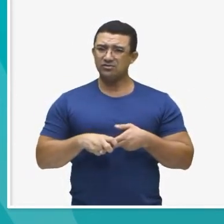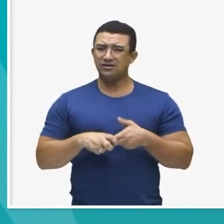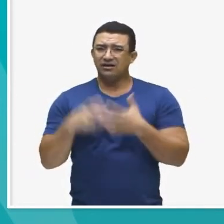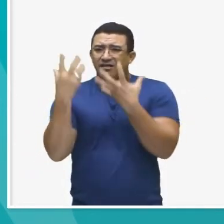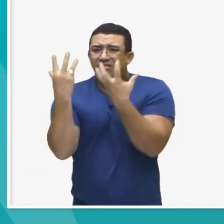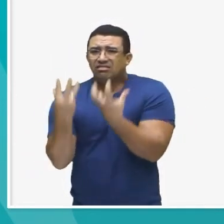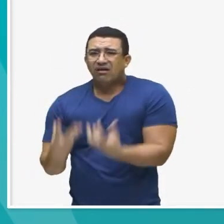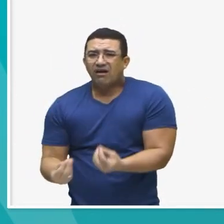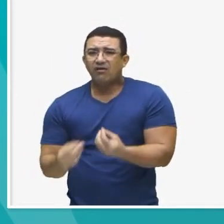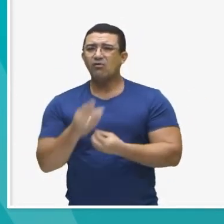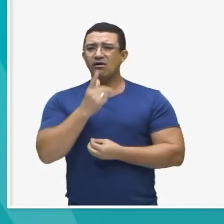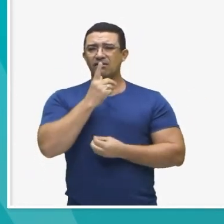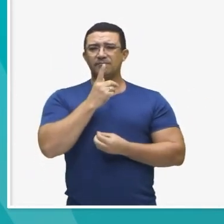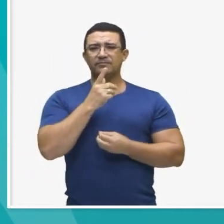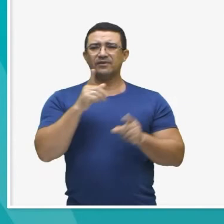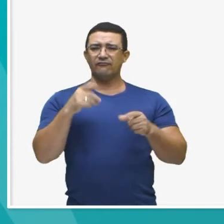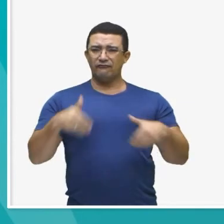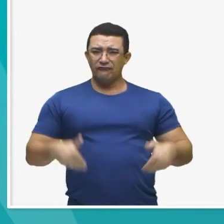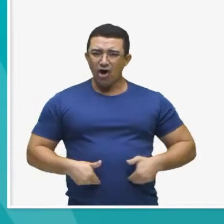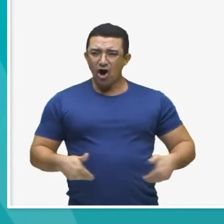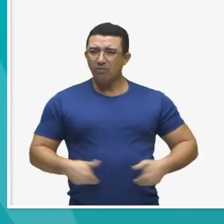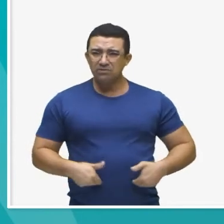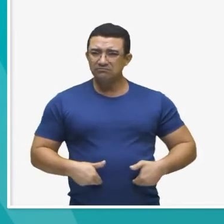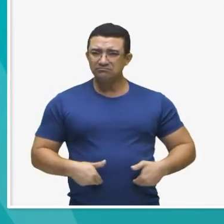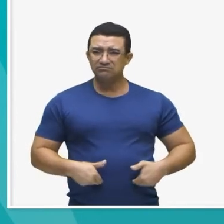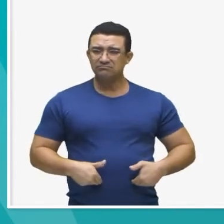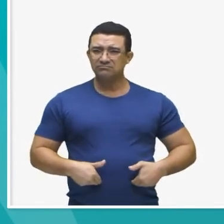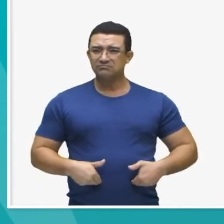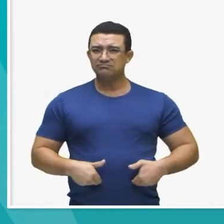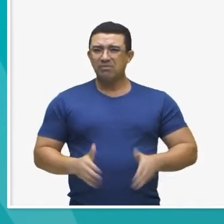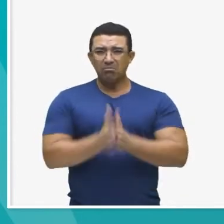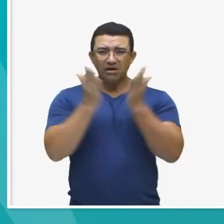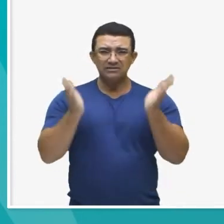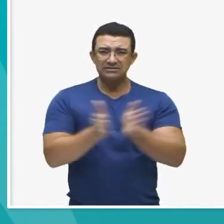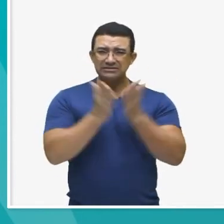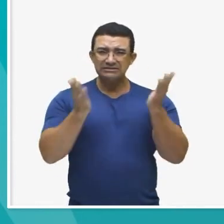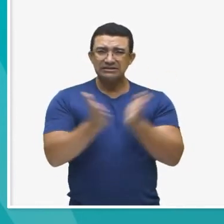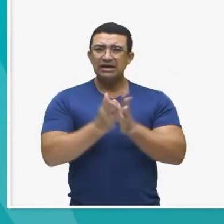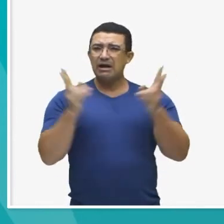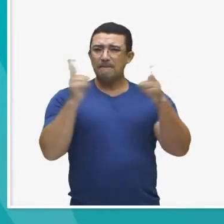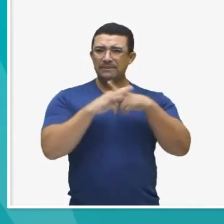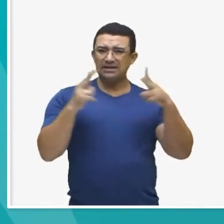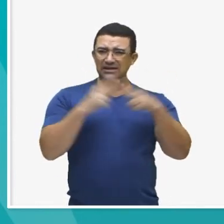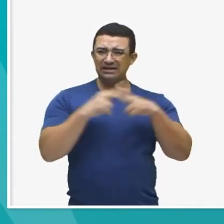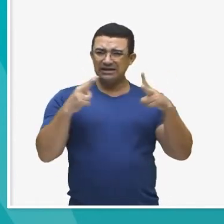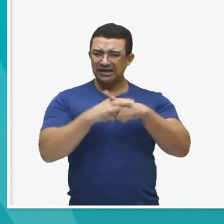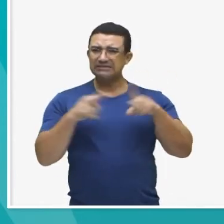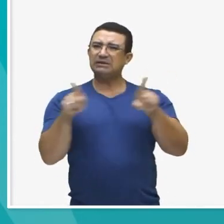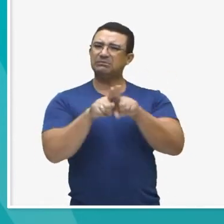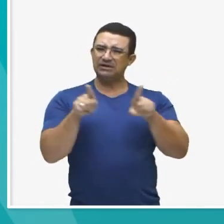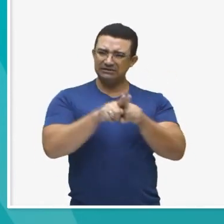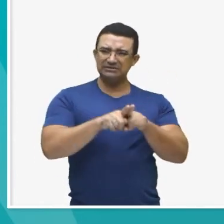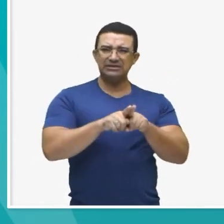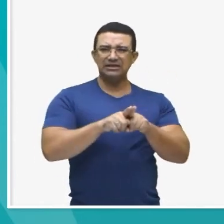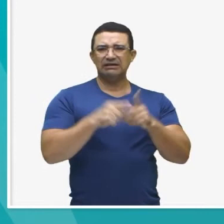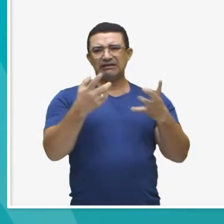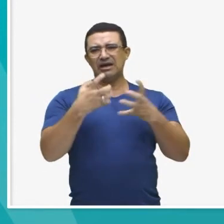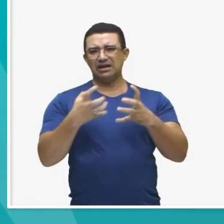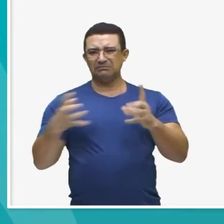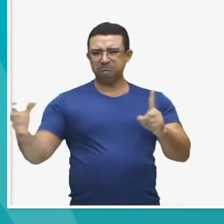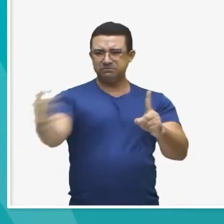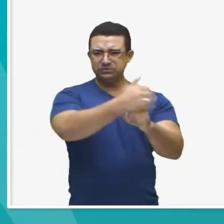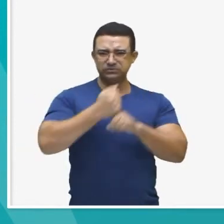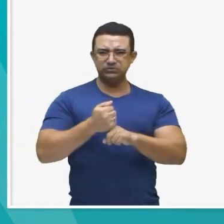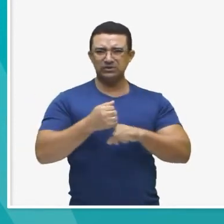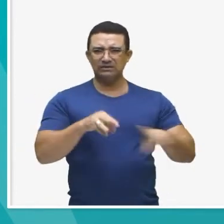que estão passando. Fome, miséria, briga por terras, né? Processos ali de poço de